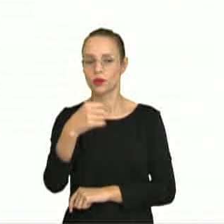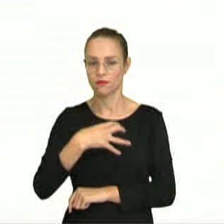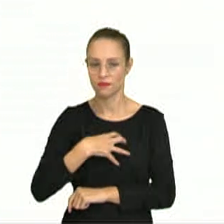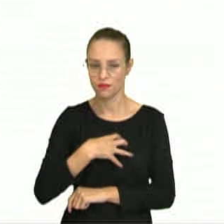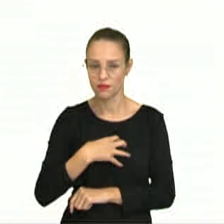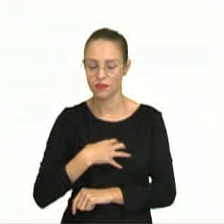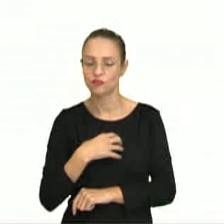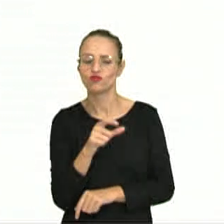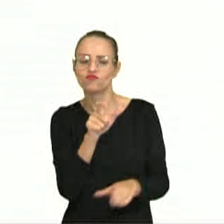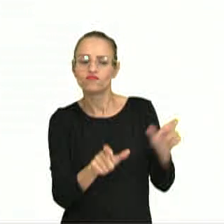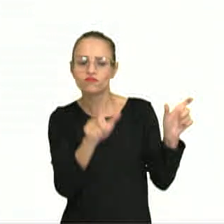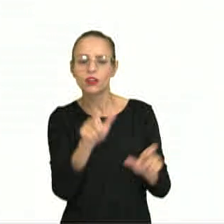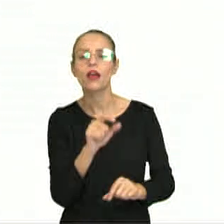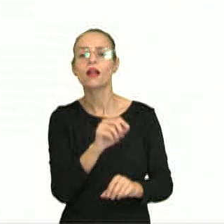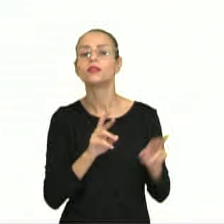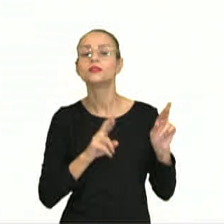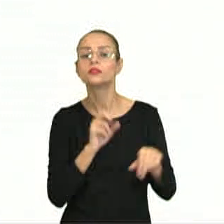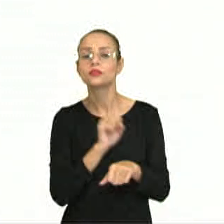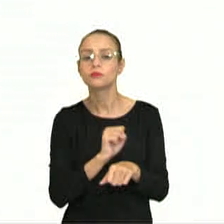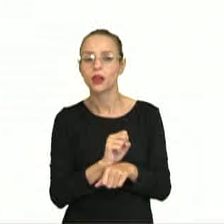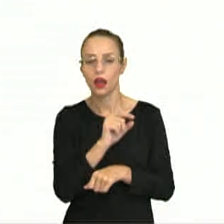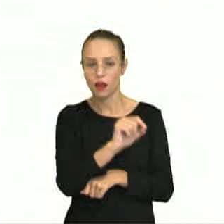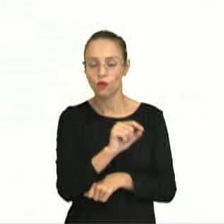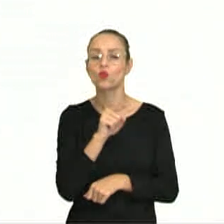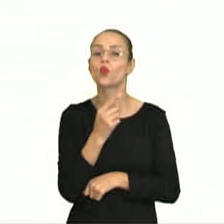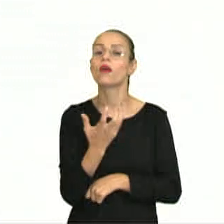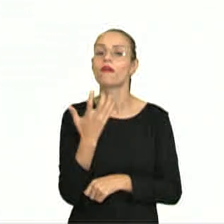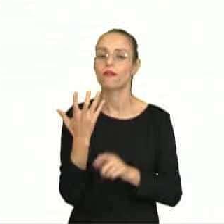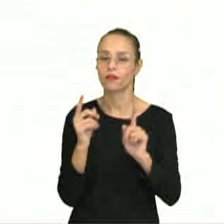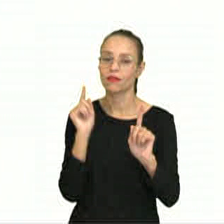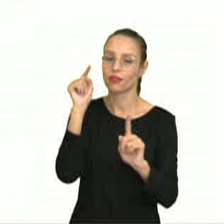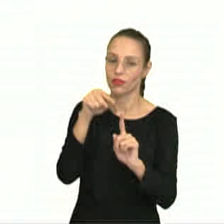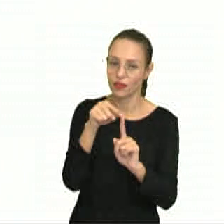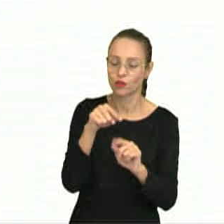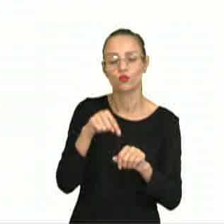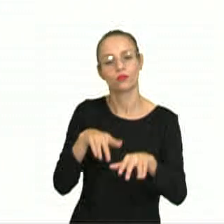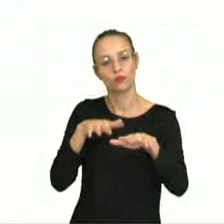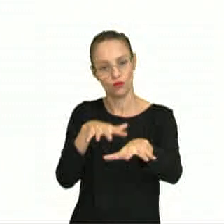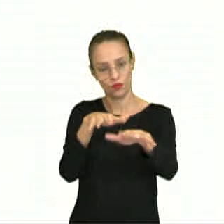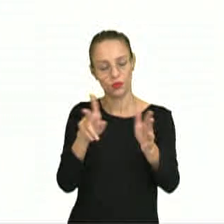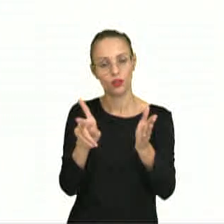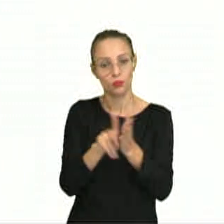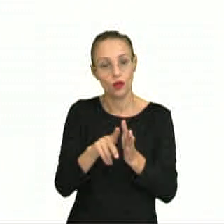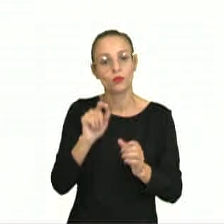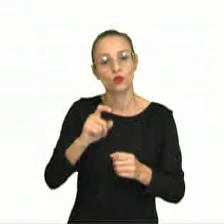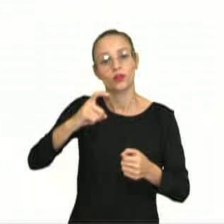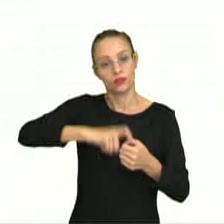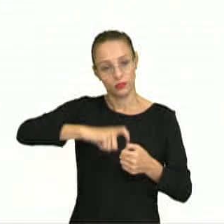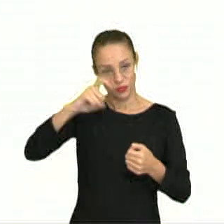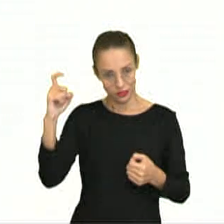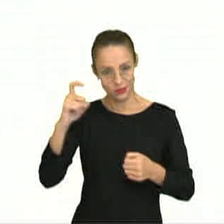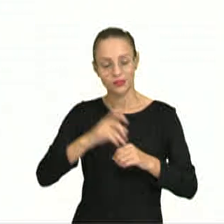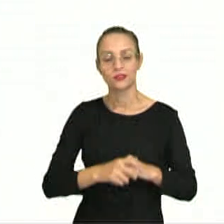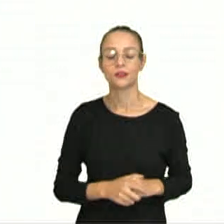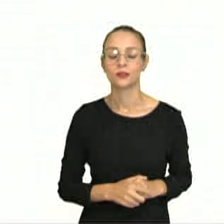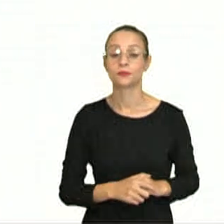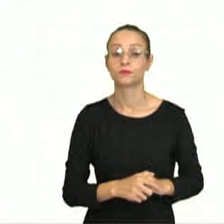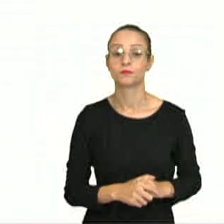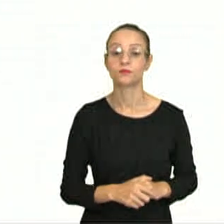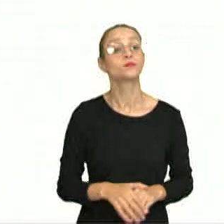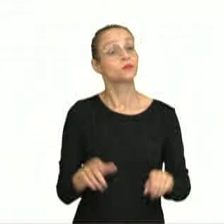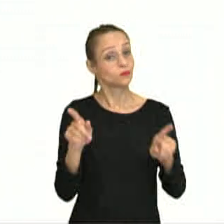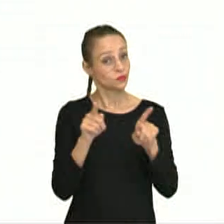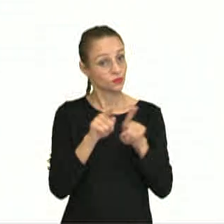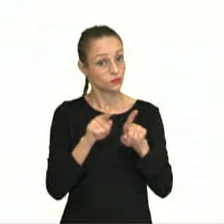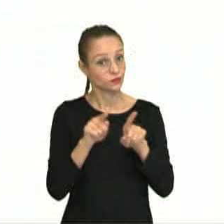pessoas esperavam, o que aquelas pessoas queriam com esse movimento, por exemplo, de emancipação. Para além